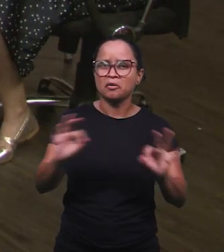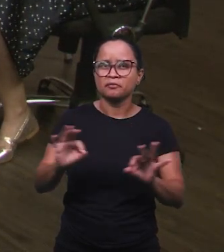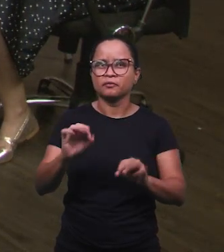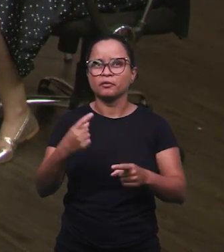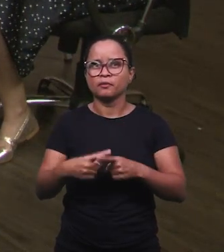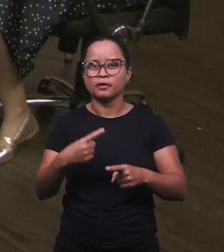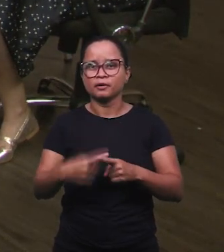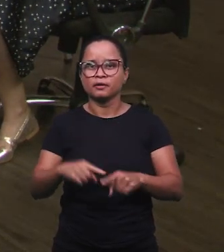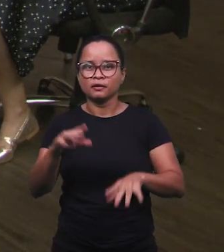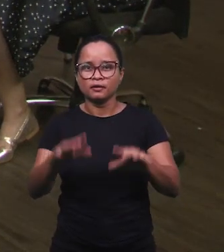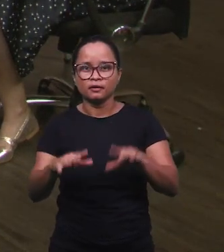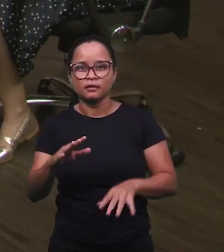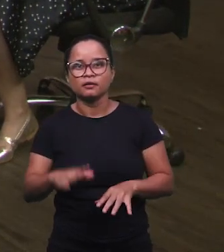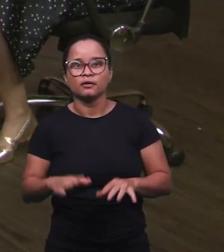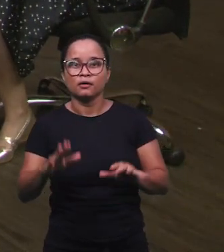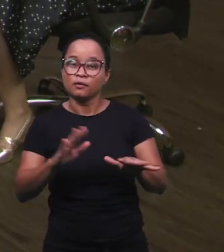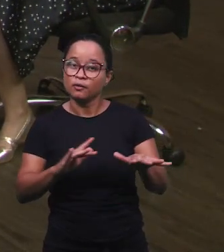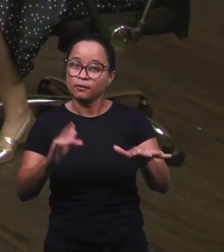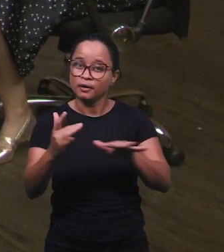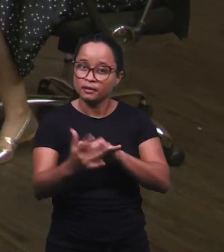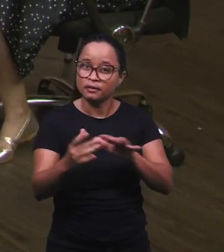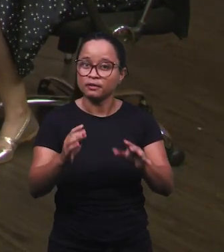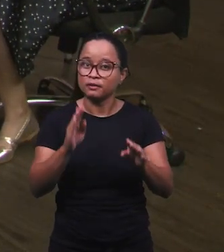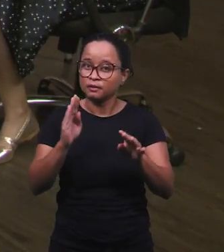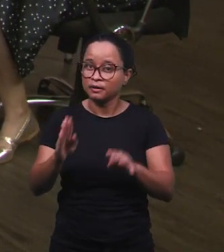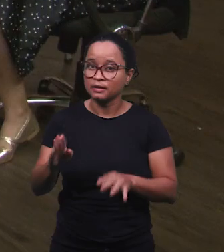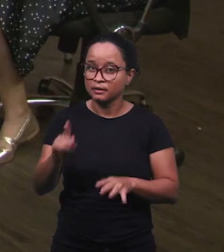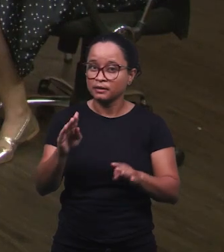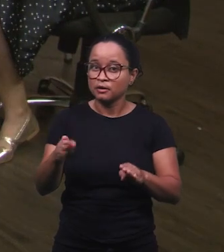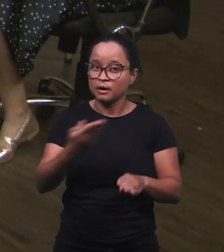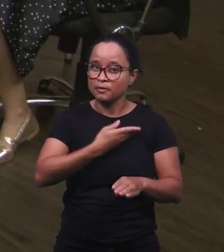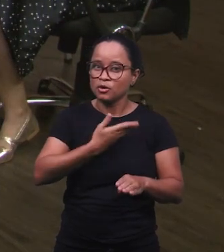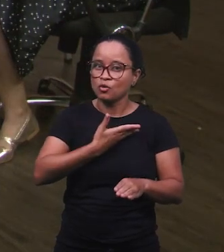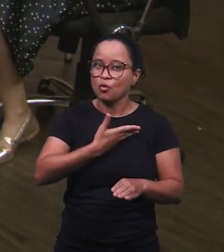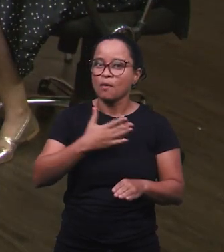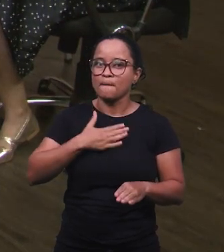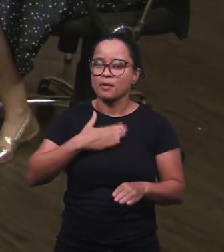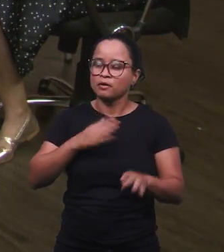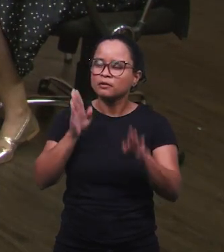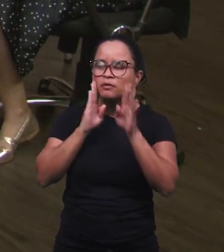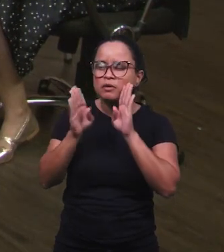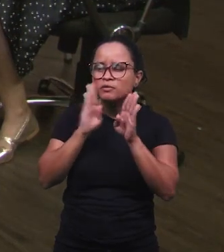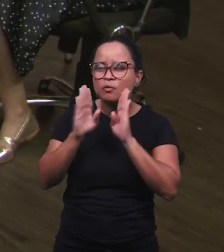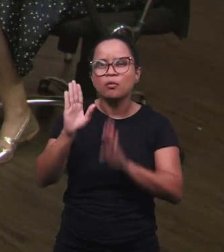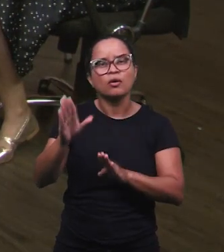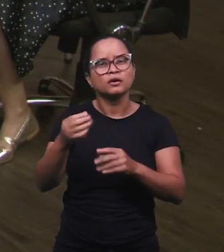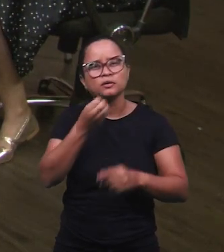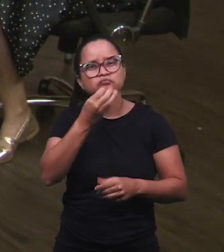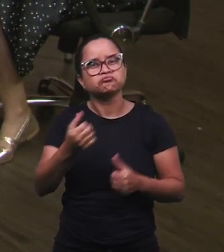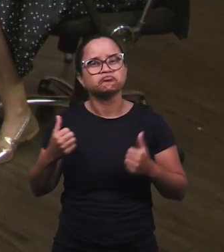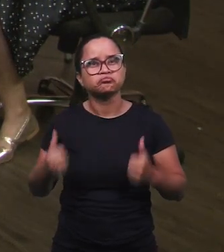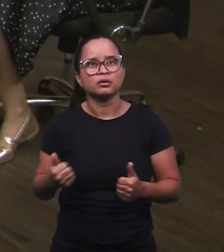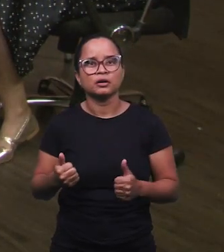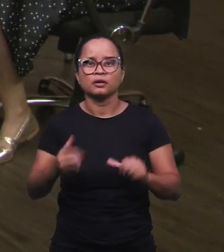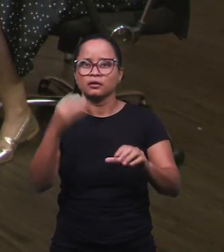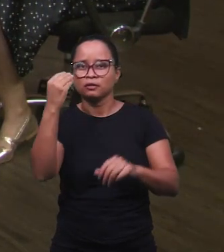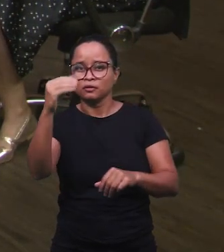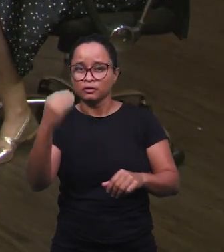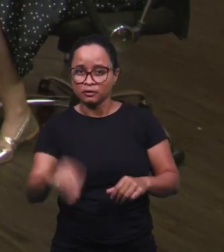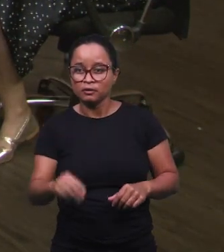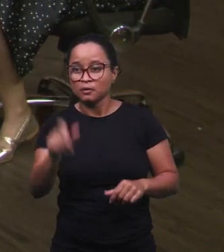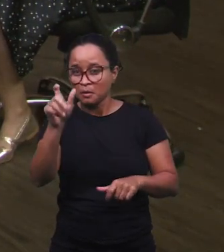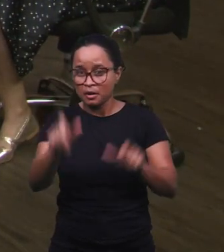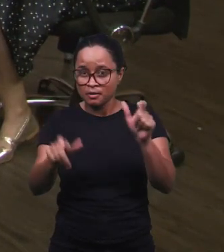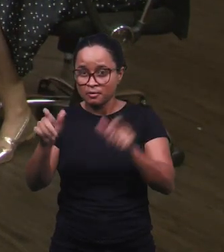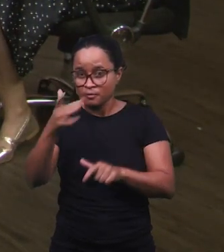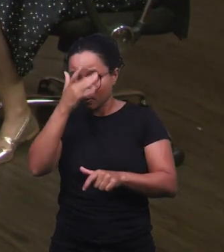porque as pessoas vão para redes sociais para ver os seus amigos. Então, se os meus amigos estão no Facebook, elas ficam lá e tá tudo bem, e a gente tá postando para elas